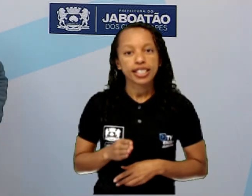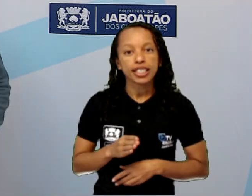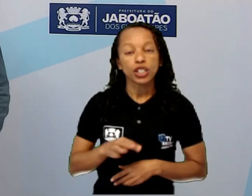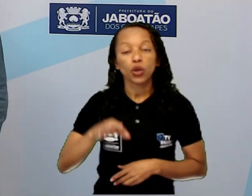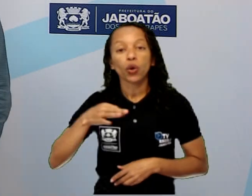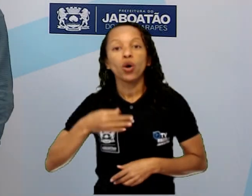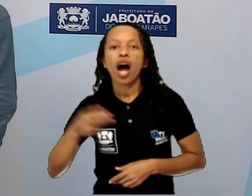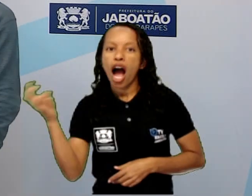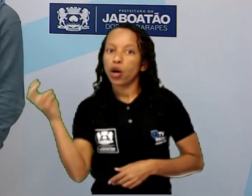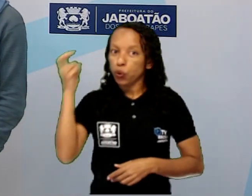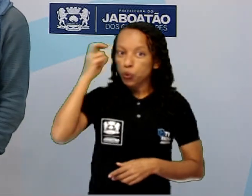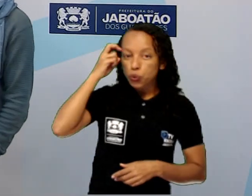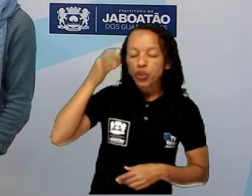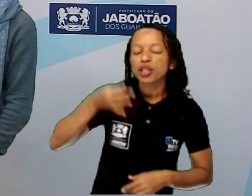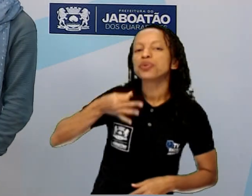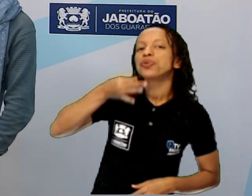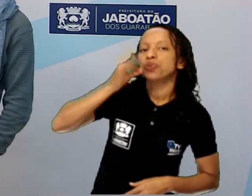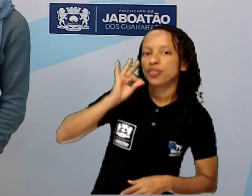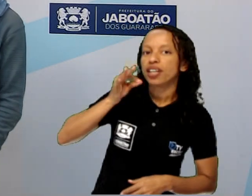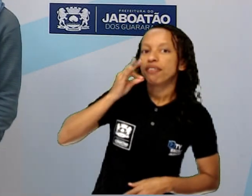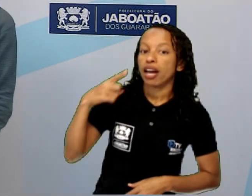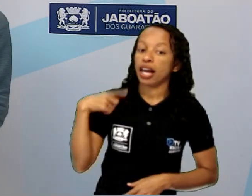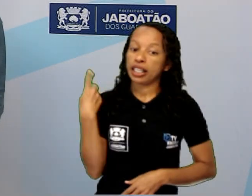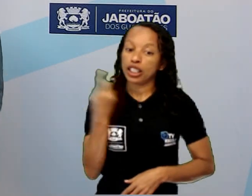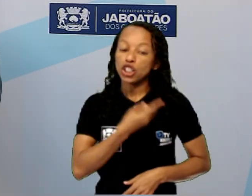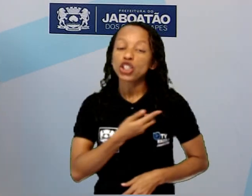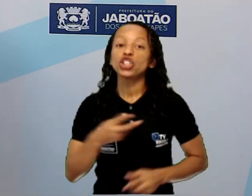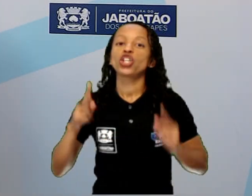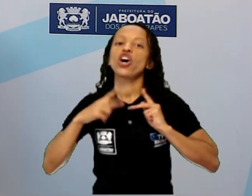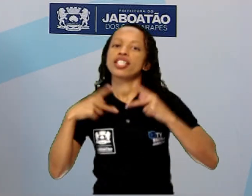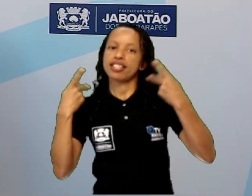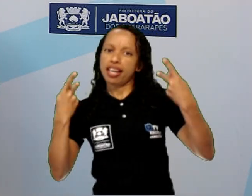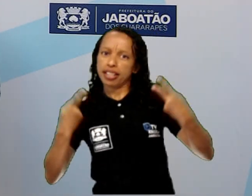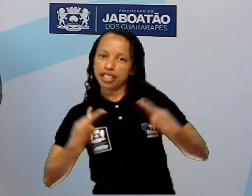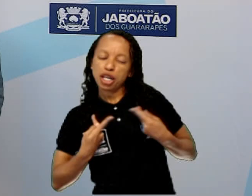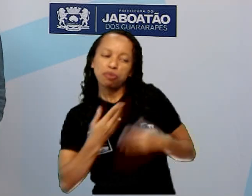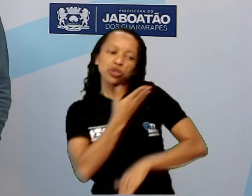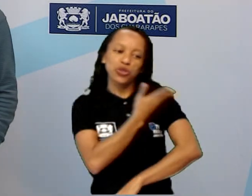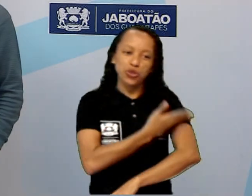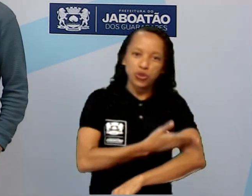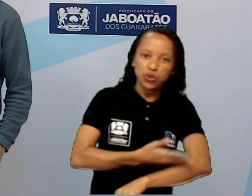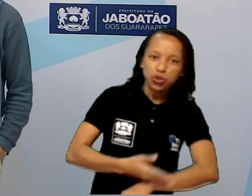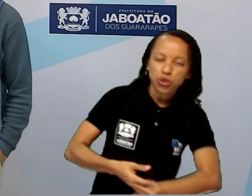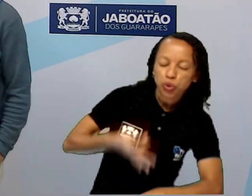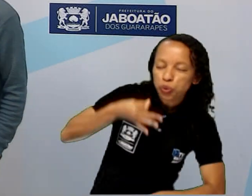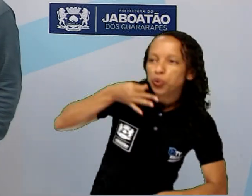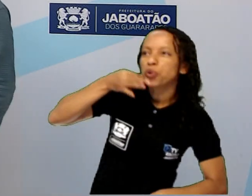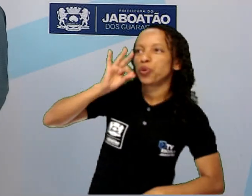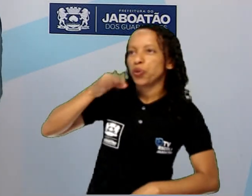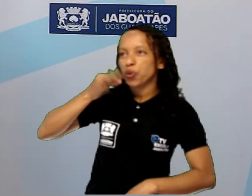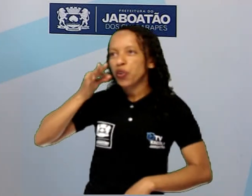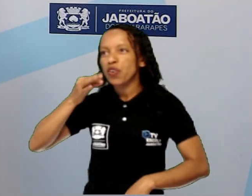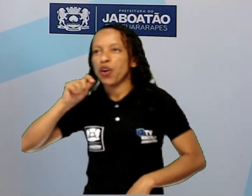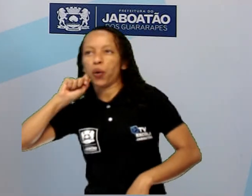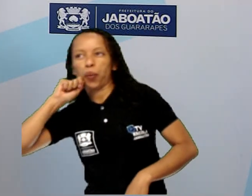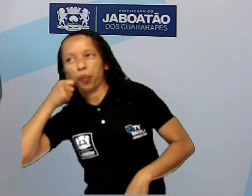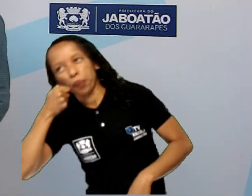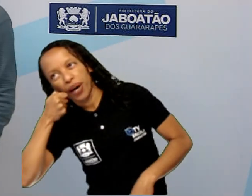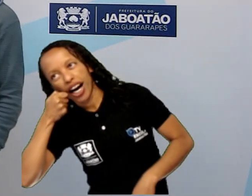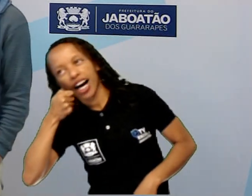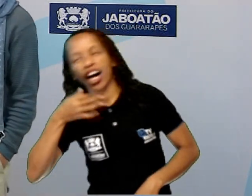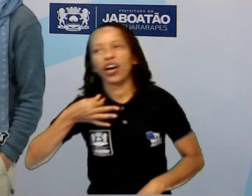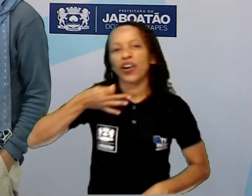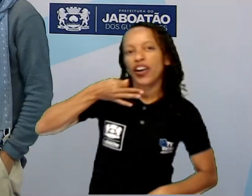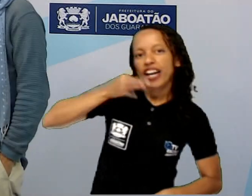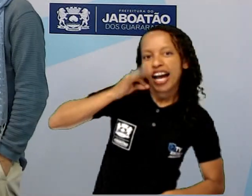do café. E a gente herdou esse hábito de tomar café, né? Um café com pão, um café com cuscuz, um café